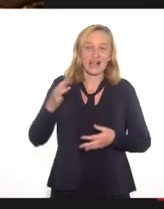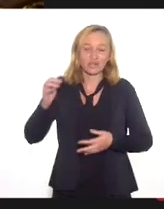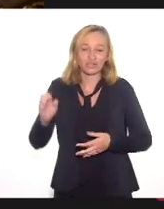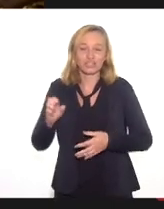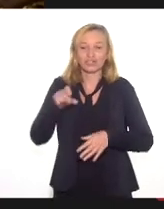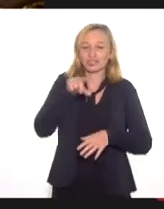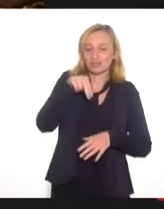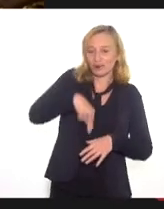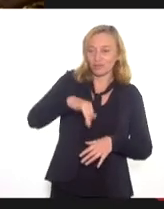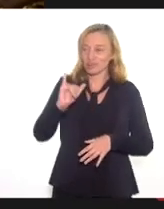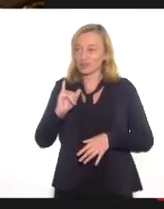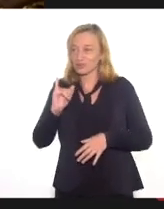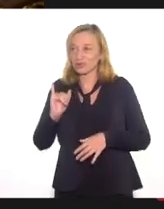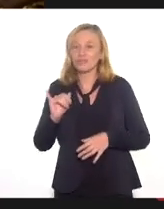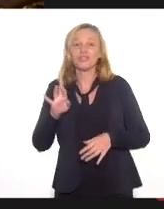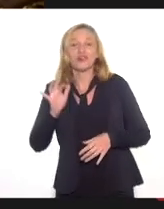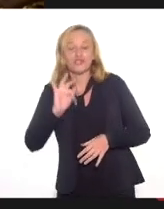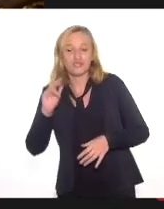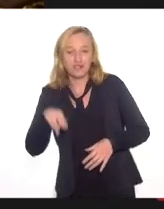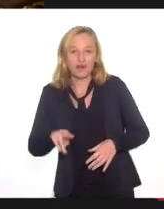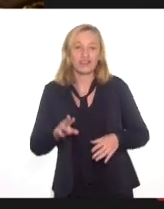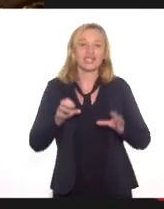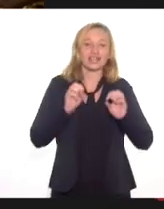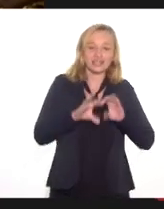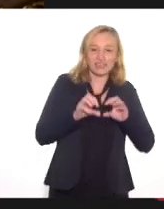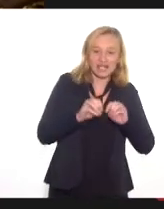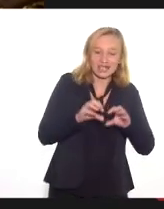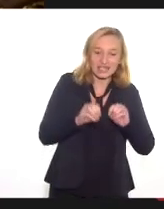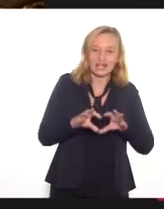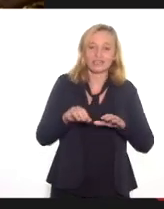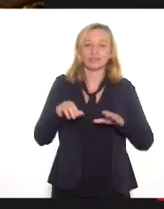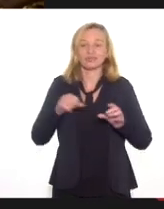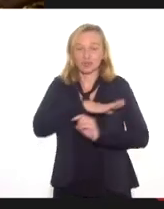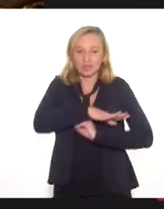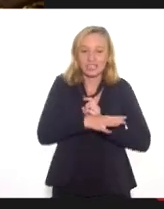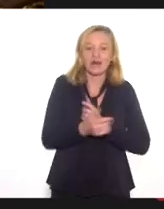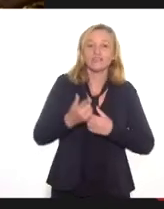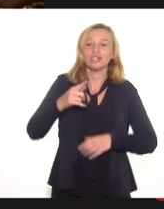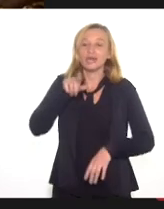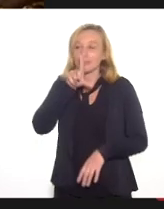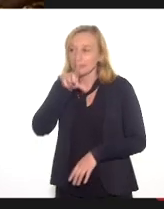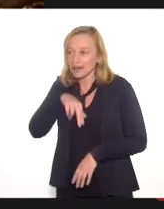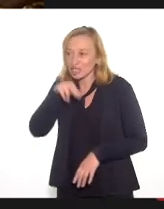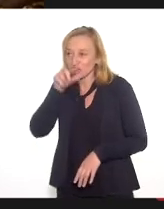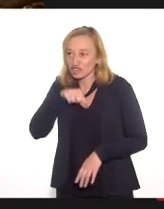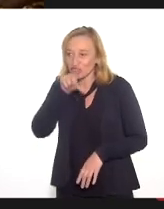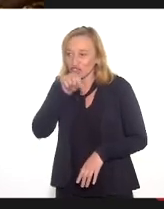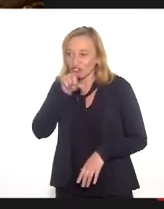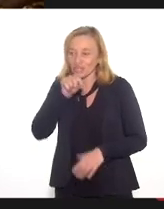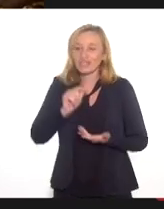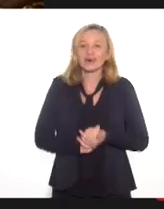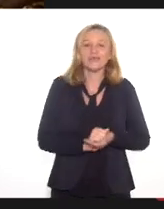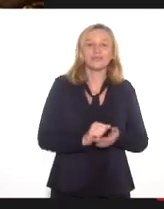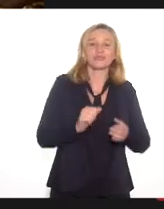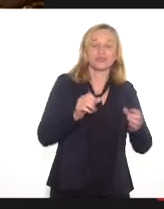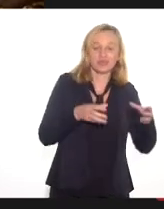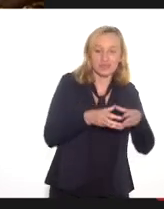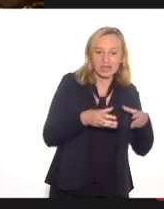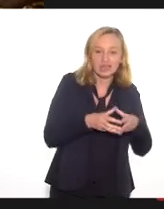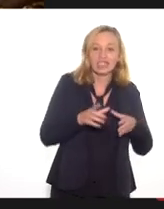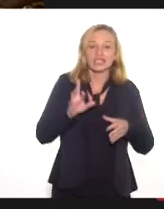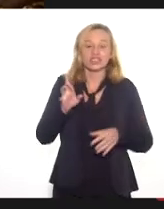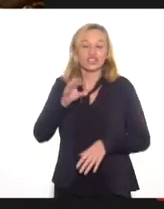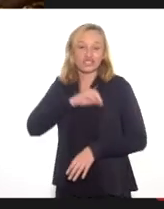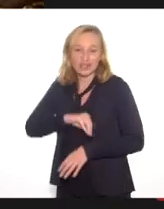Iguaçu o Fórum Educação Social e Popular da Economia Solidária de Mesquita o Comitê Prevenção e Geração de